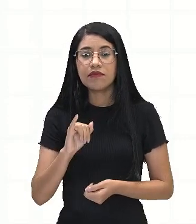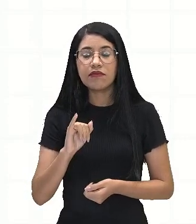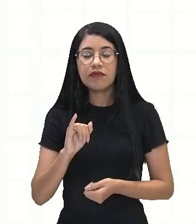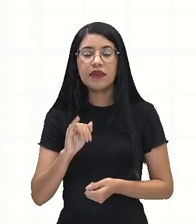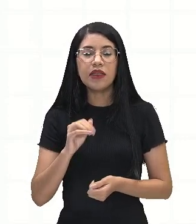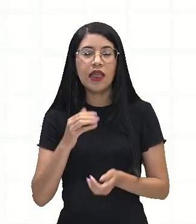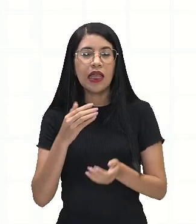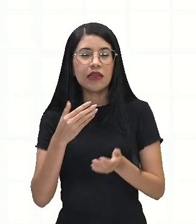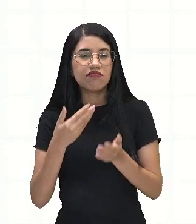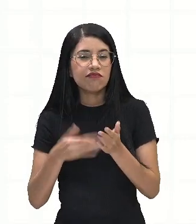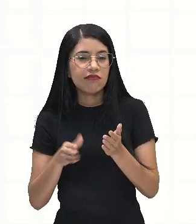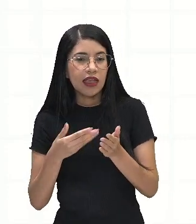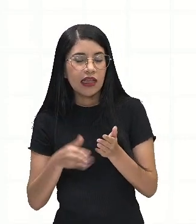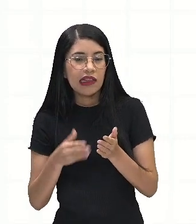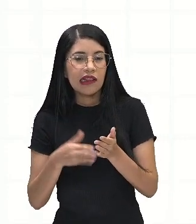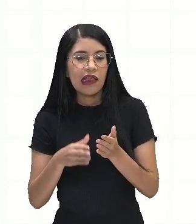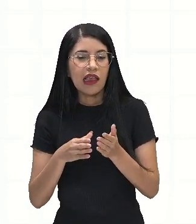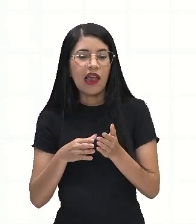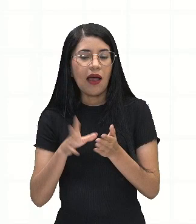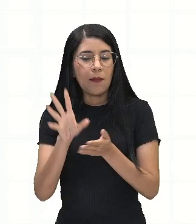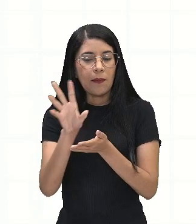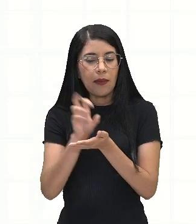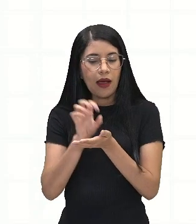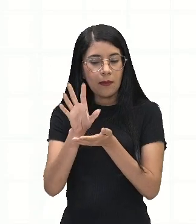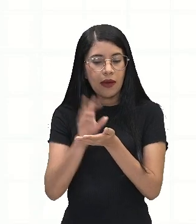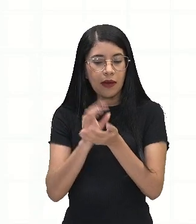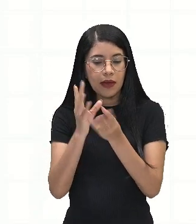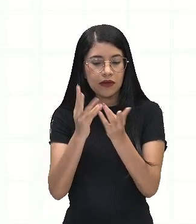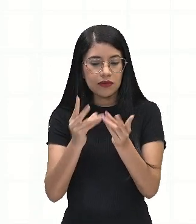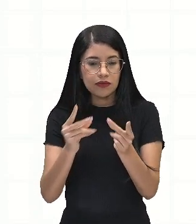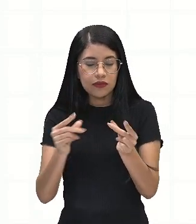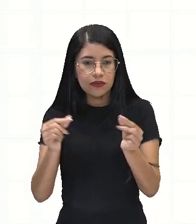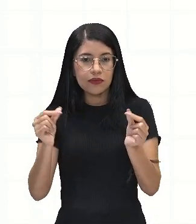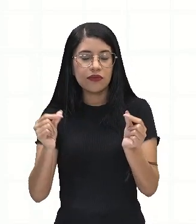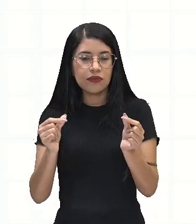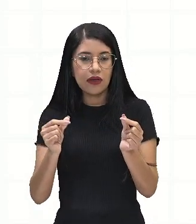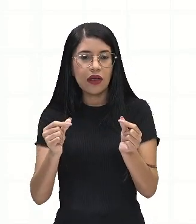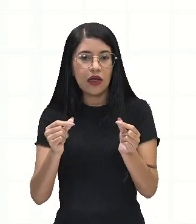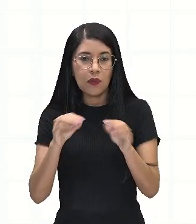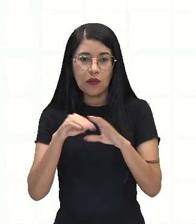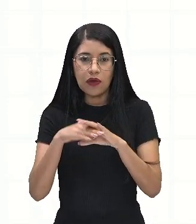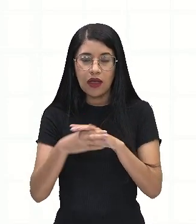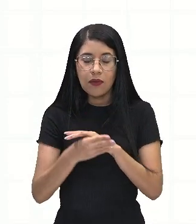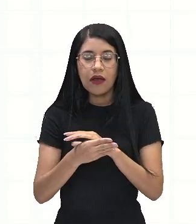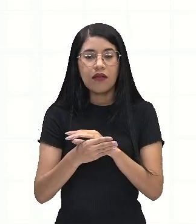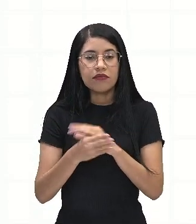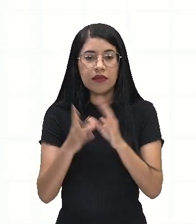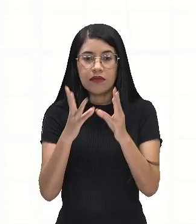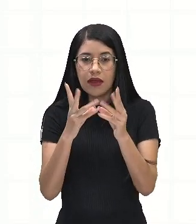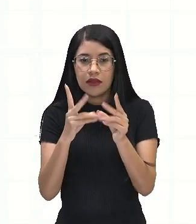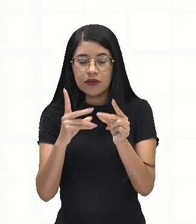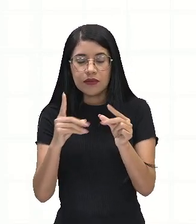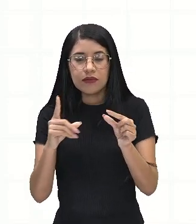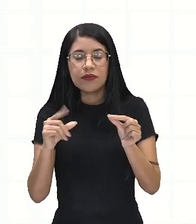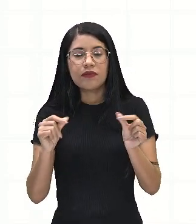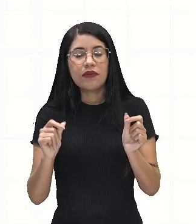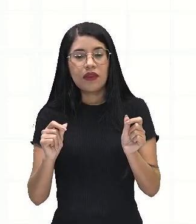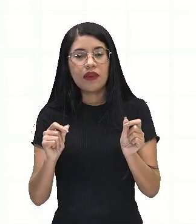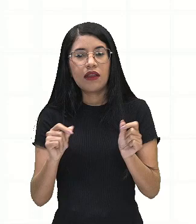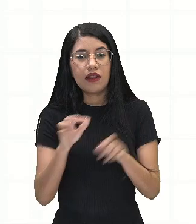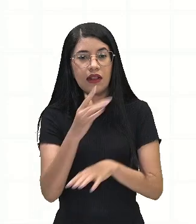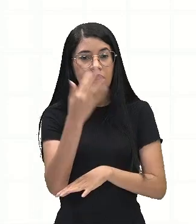esse sumidouro de carbono, se a gente perder essa grande quantidade de carbono que está armazenado dentro da